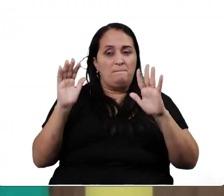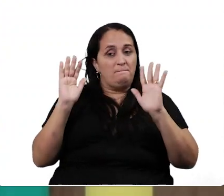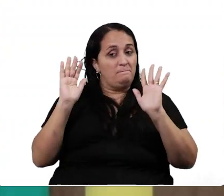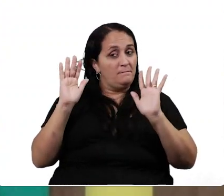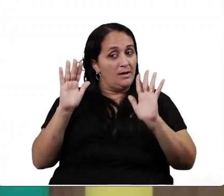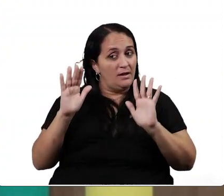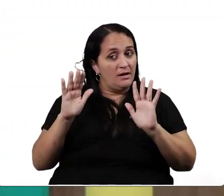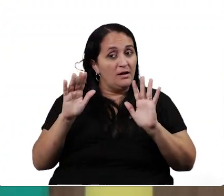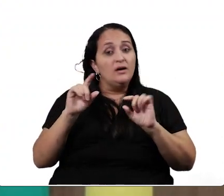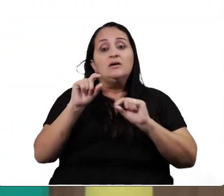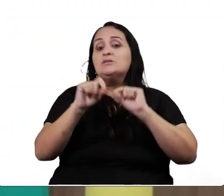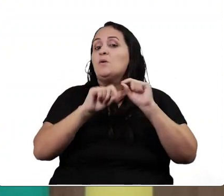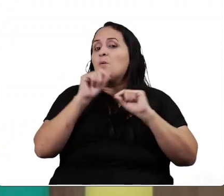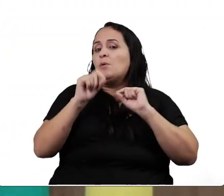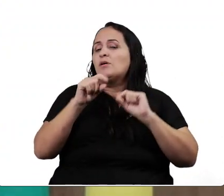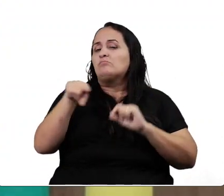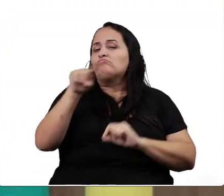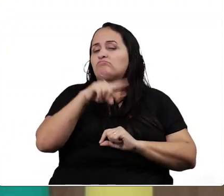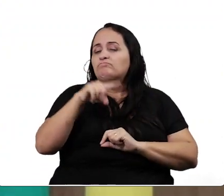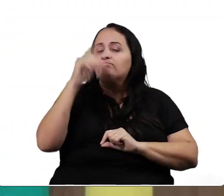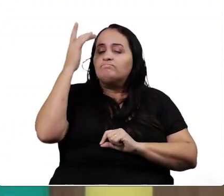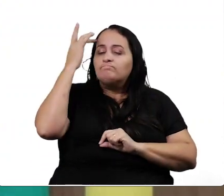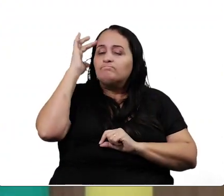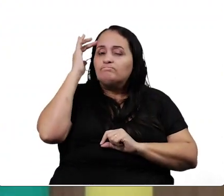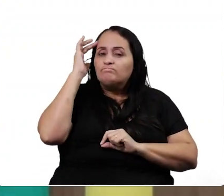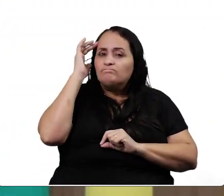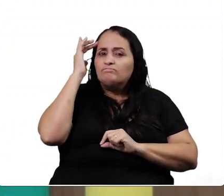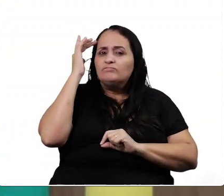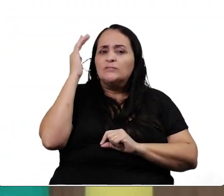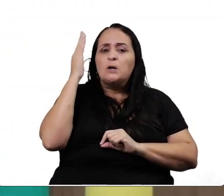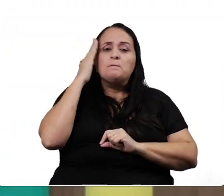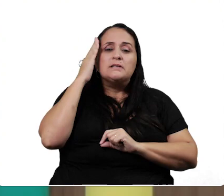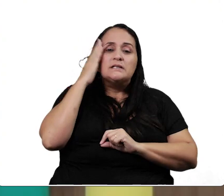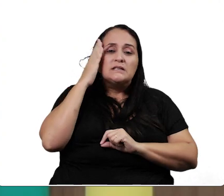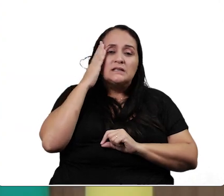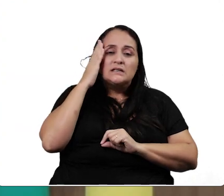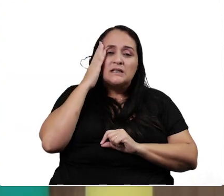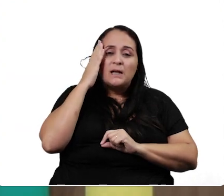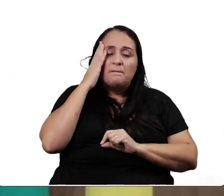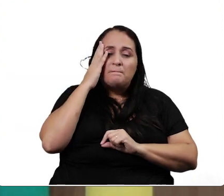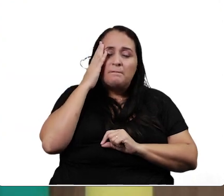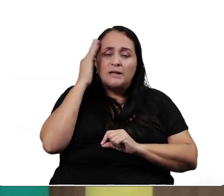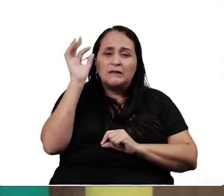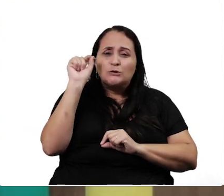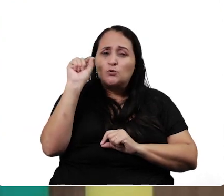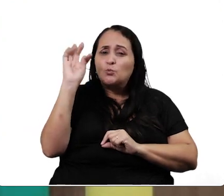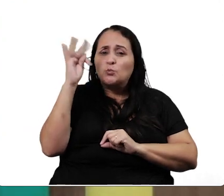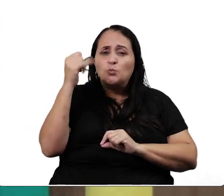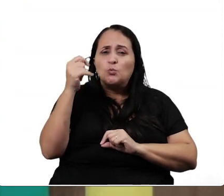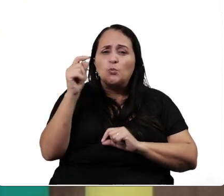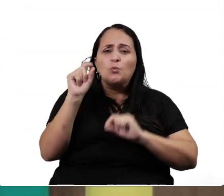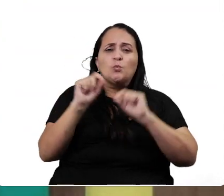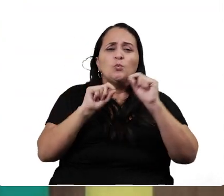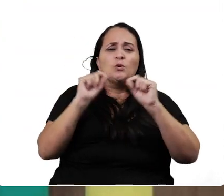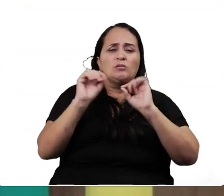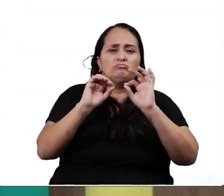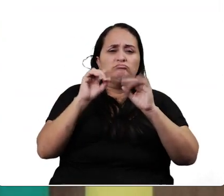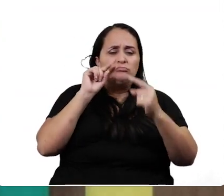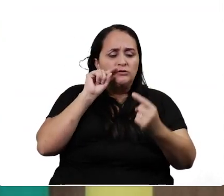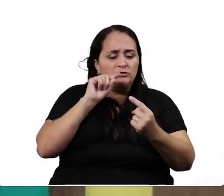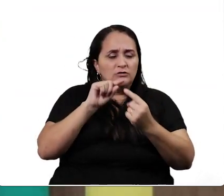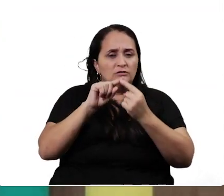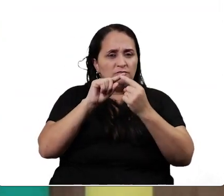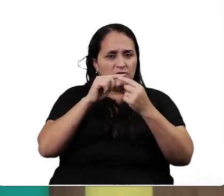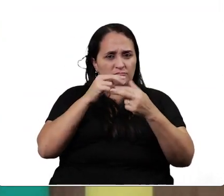incendiar, é torrar. Não, gente. Sim, também. Queimar pode significar essas coisas.